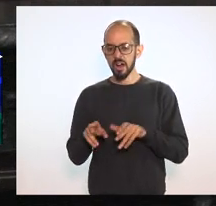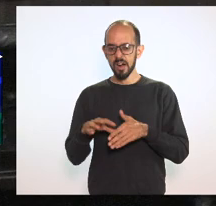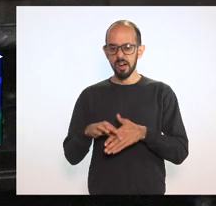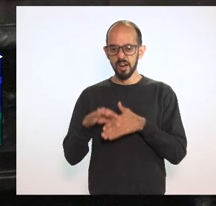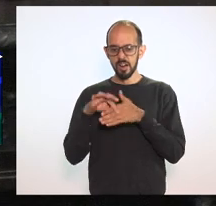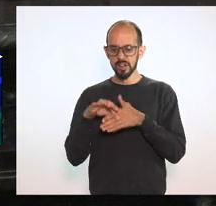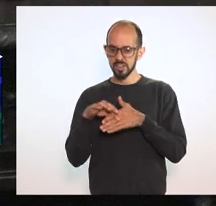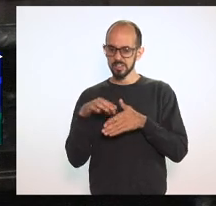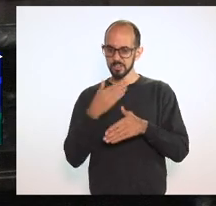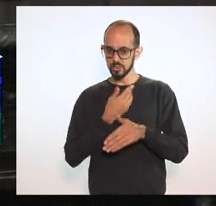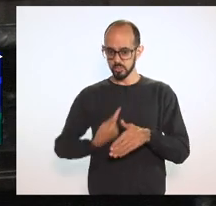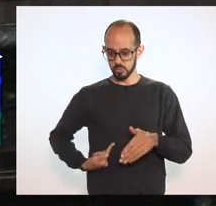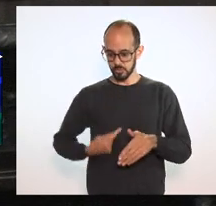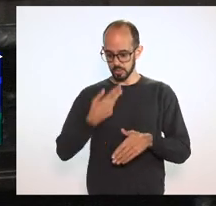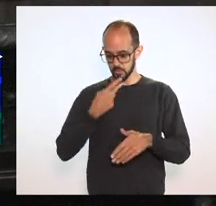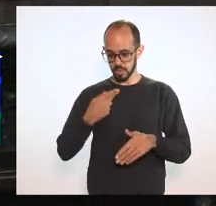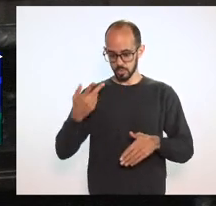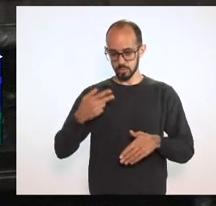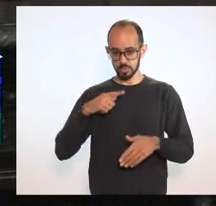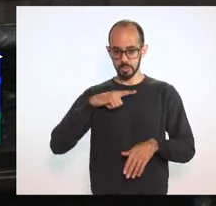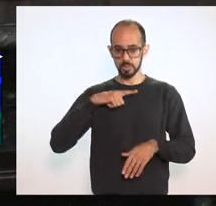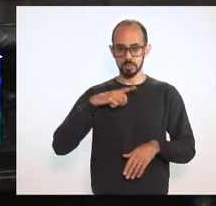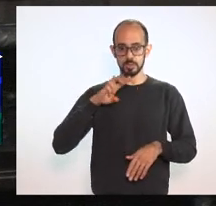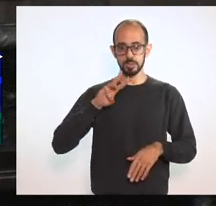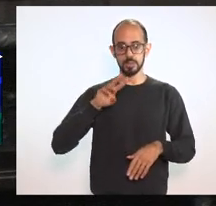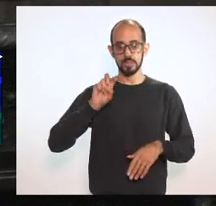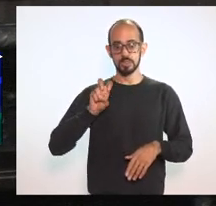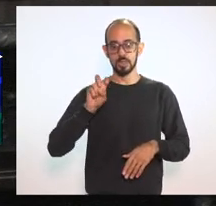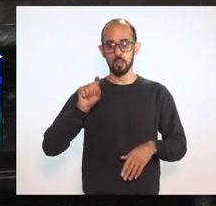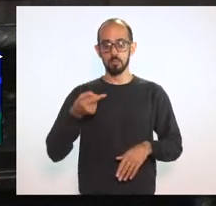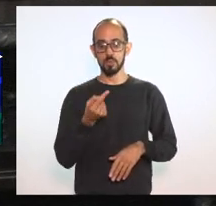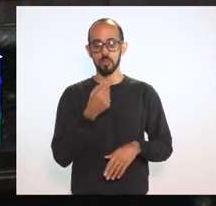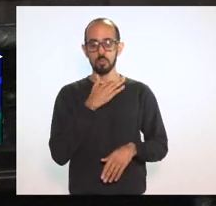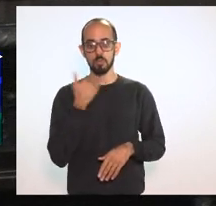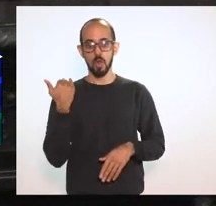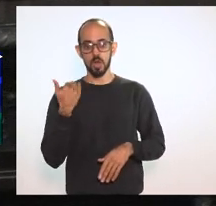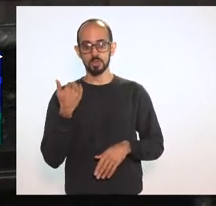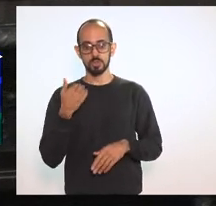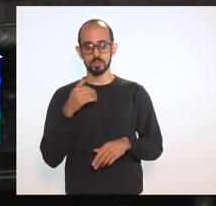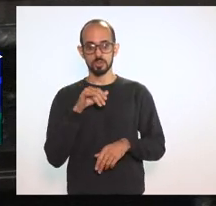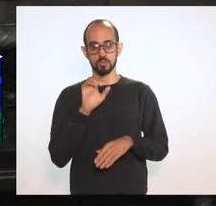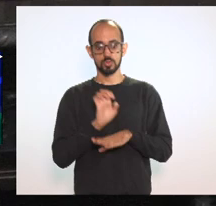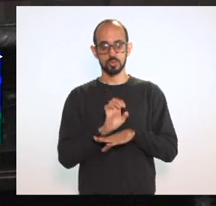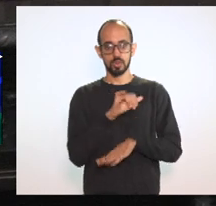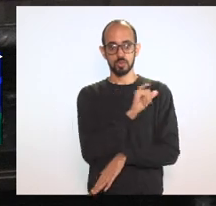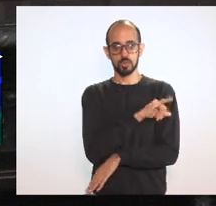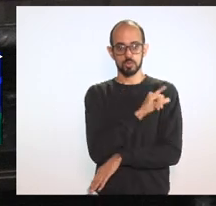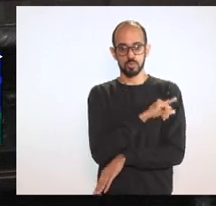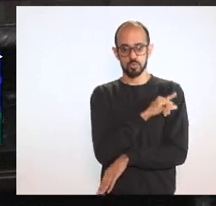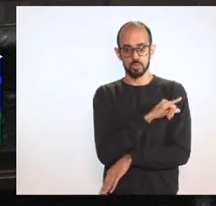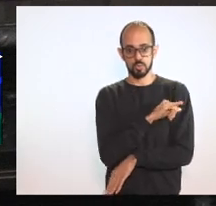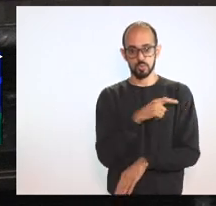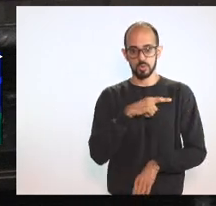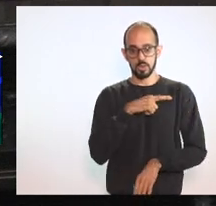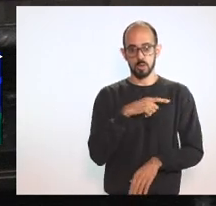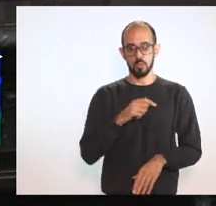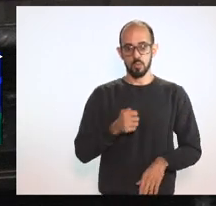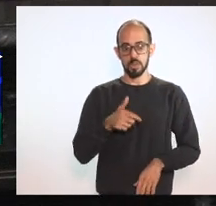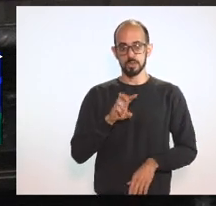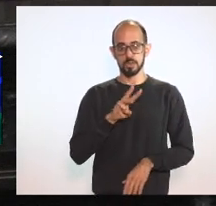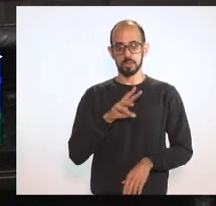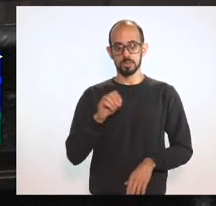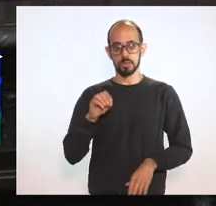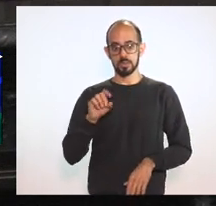são mais de 35 mil mortes no estado do Rio de Janeiro são quase 300 mil mortes no